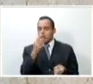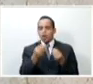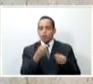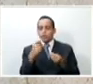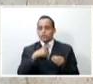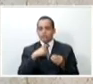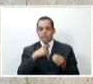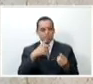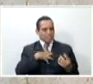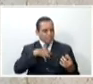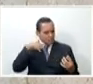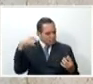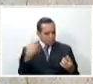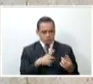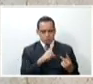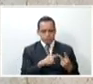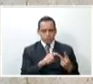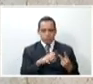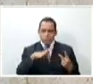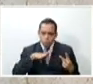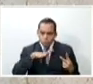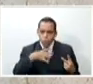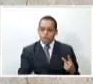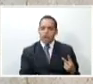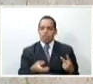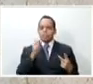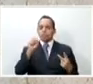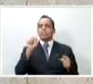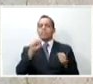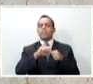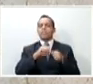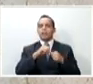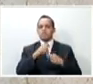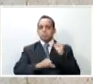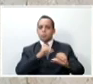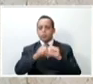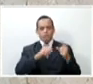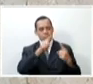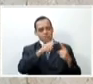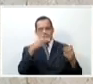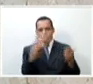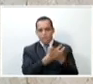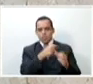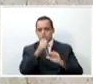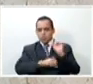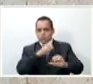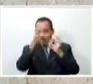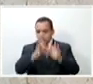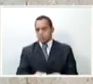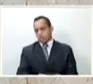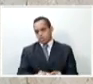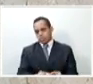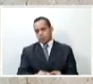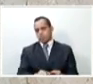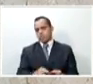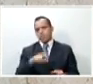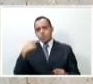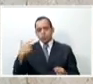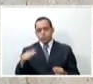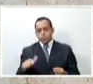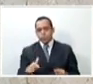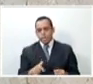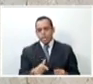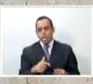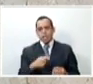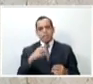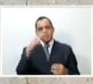tem que ficar indignado. E a segunda, a coragem, nos faz mudar essas coisas que estão erradas. Então, não há esperança para